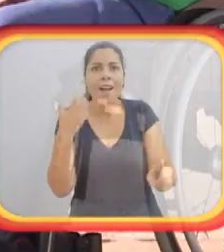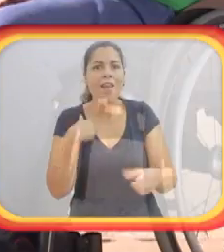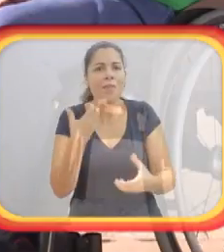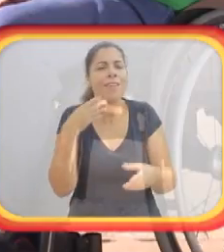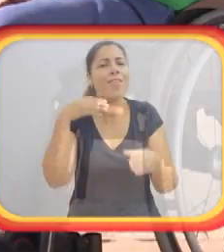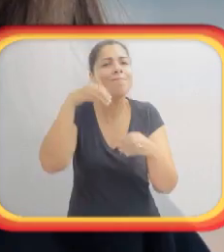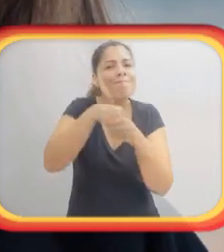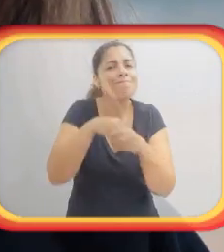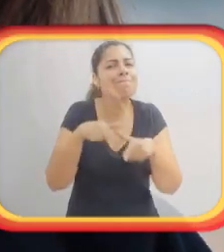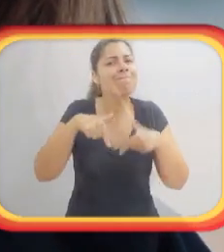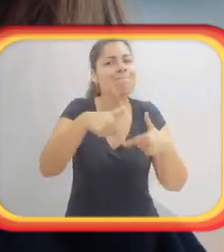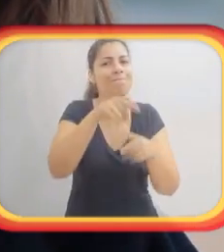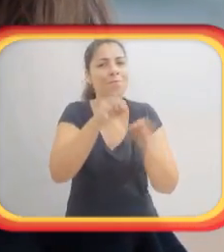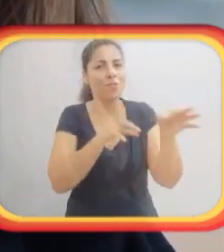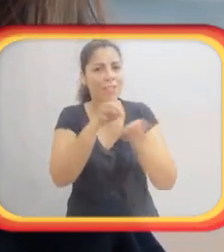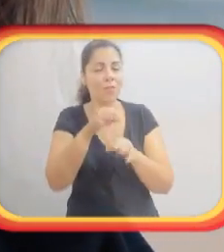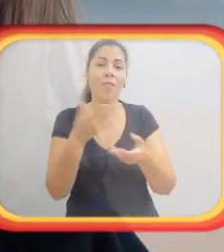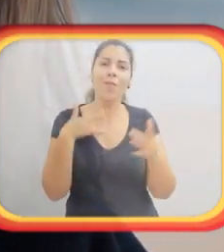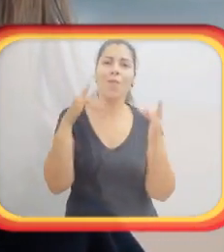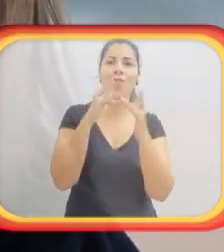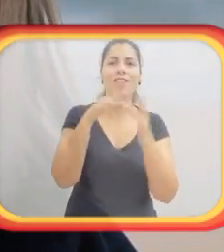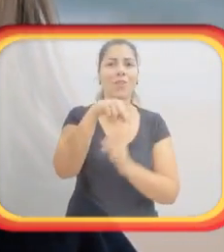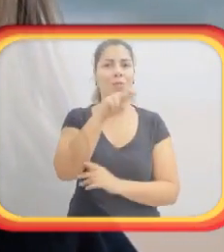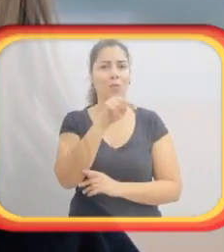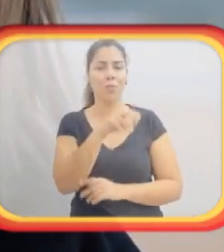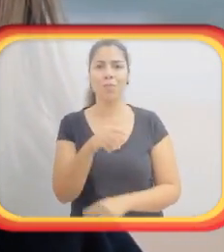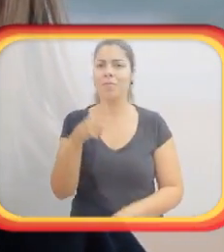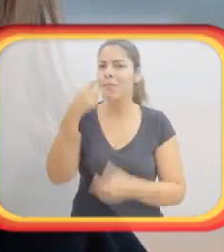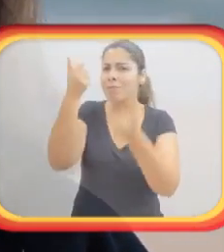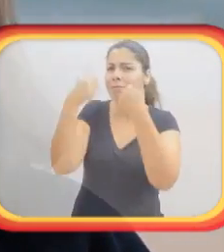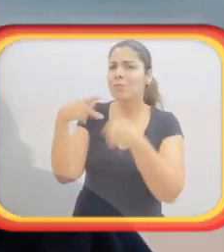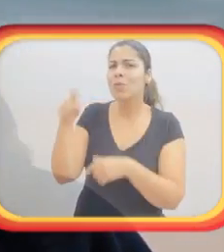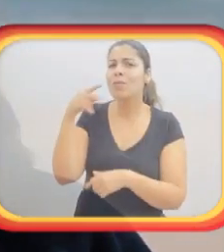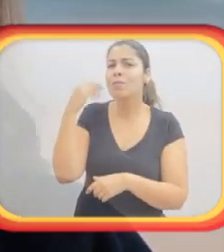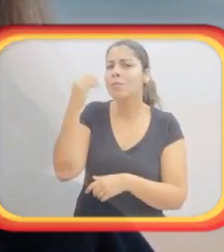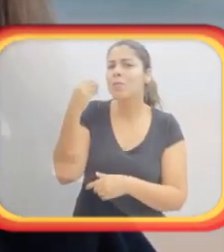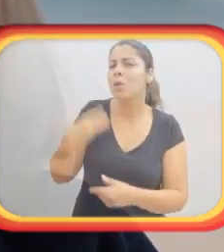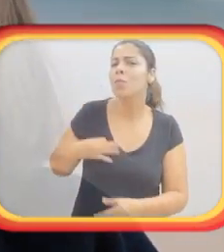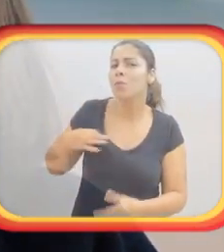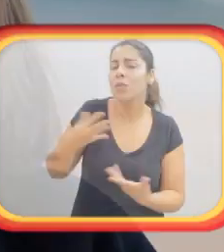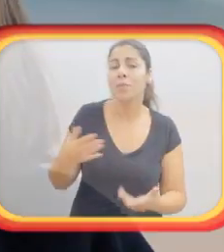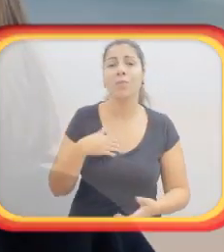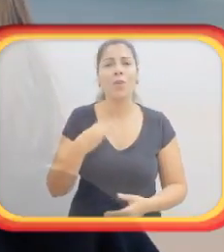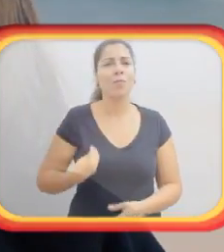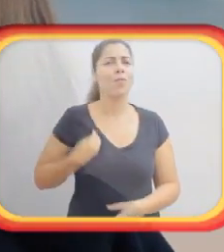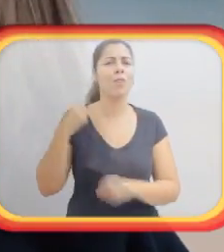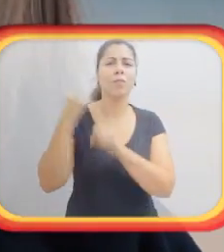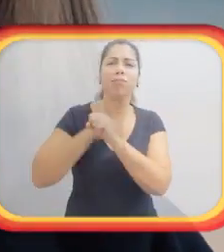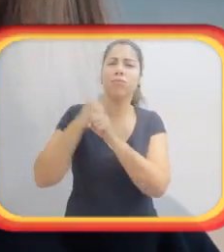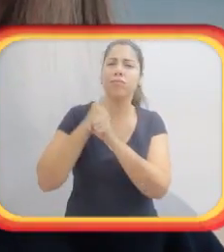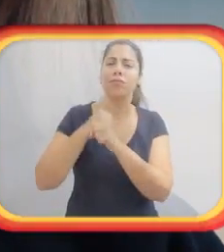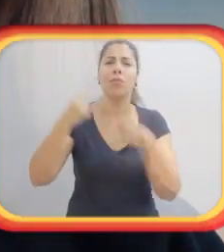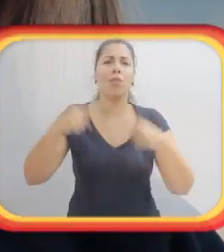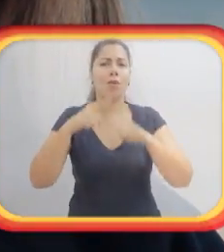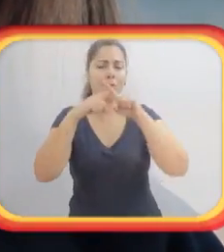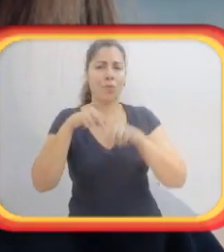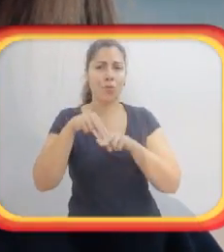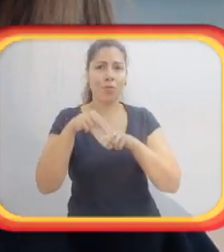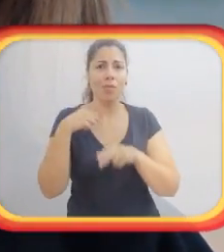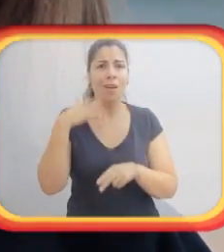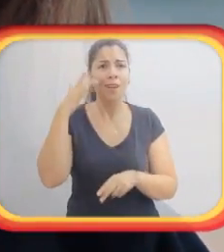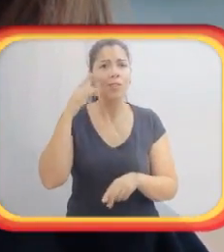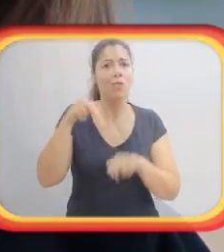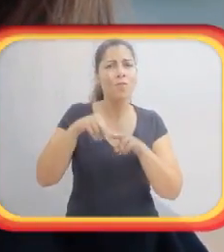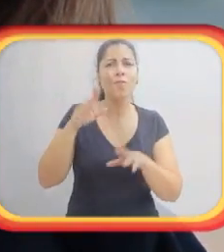associação? Fui na internet, eu vi umas fotos do Nuno a surfar e achei fantástico.